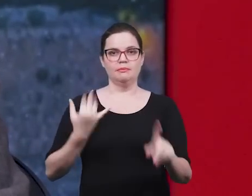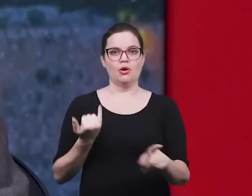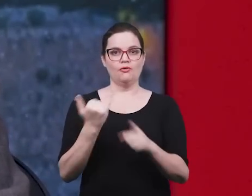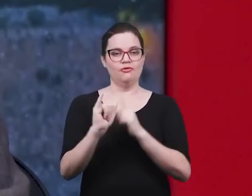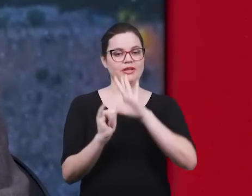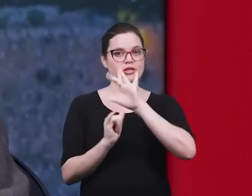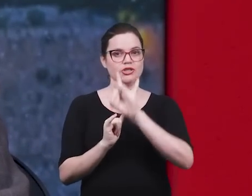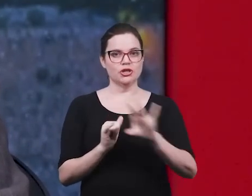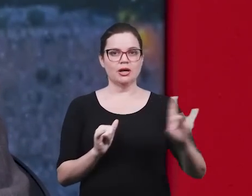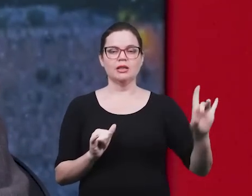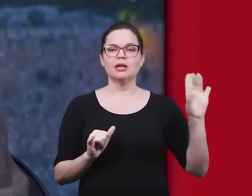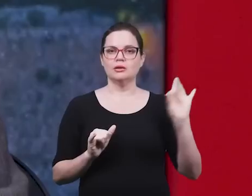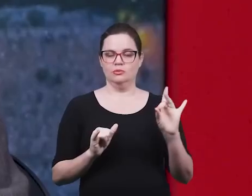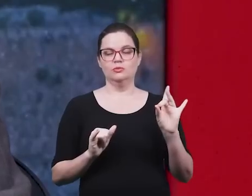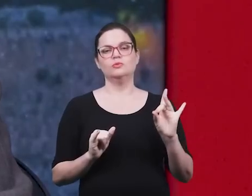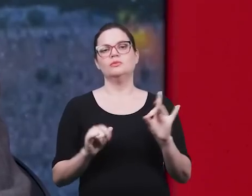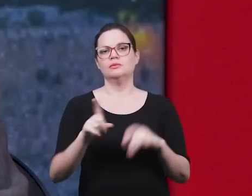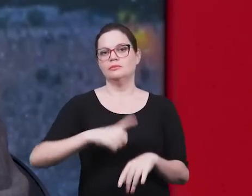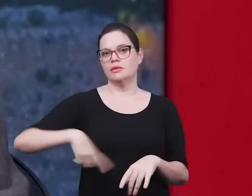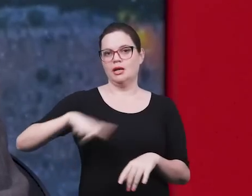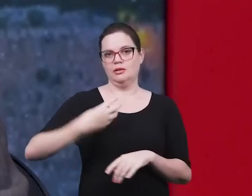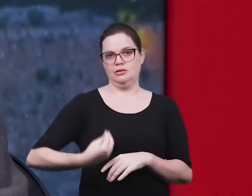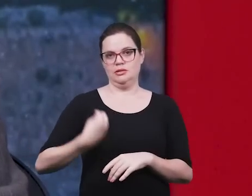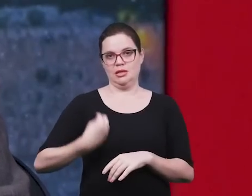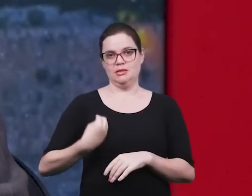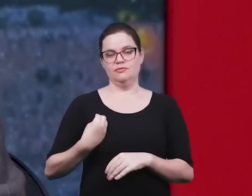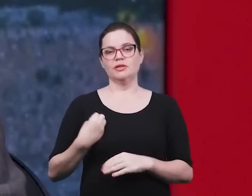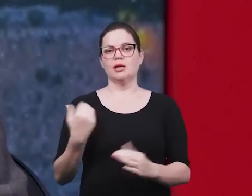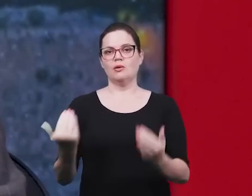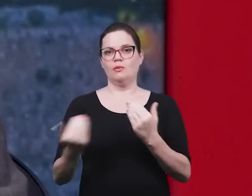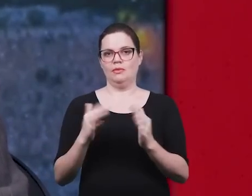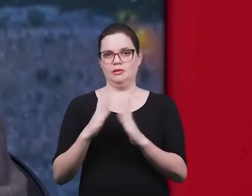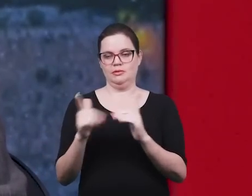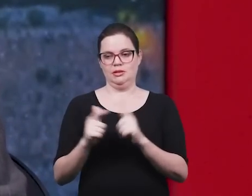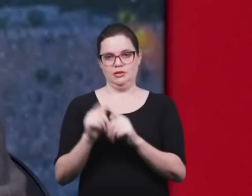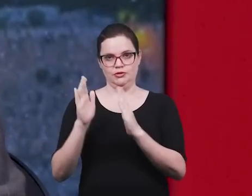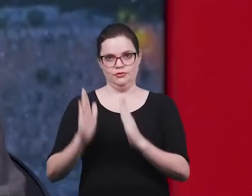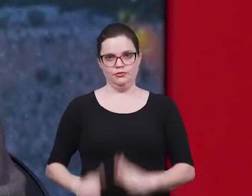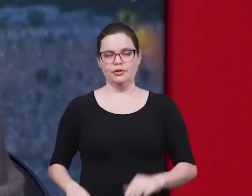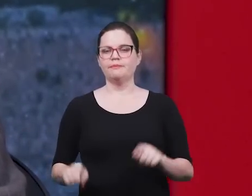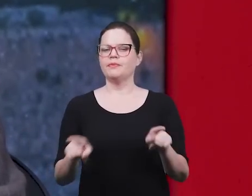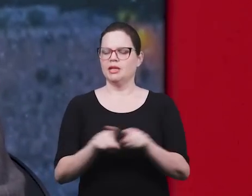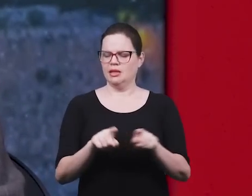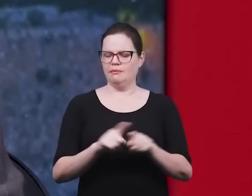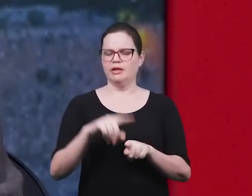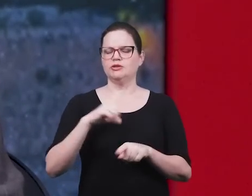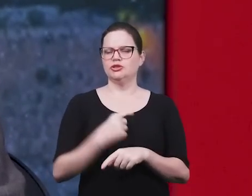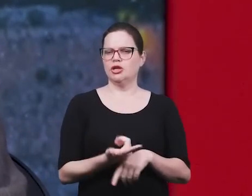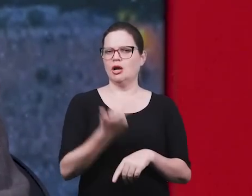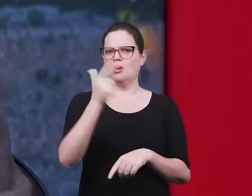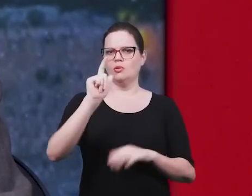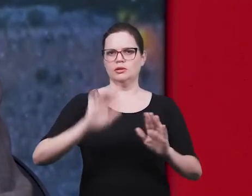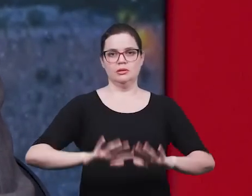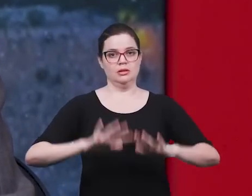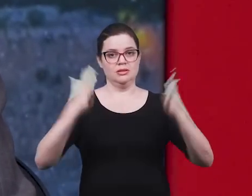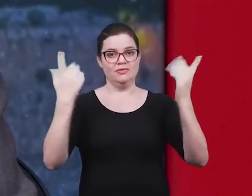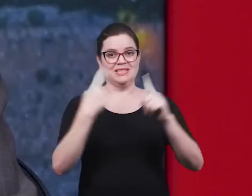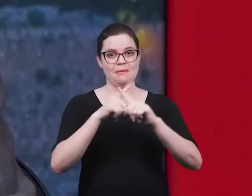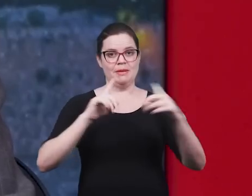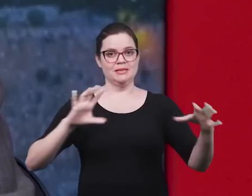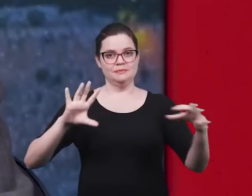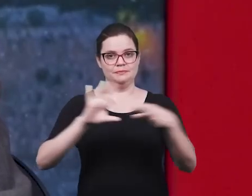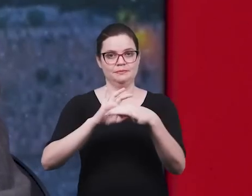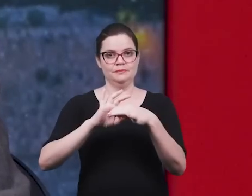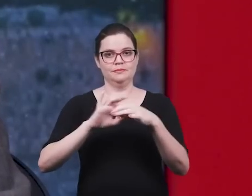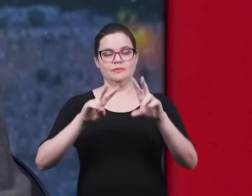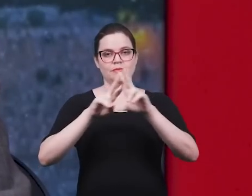profética de cada uma delas para a vida da igreja. Evidentemente, haviam outras festas também do calendário, mas que não estavam